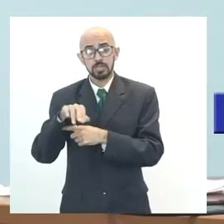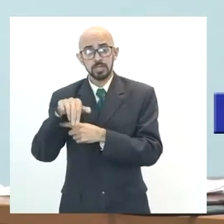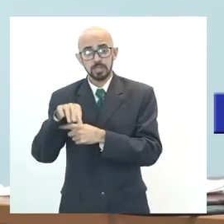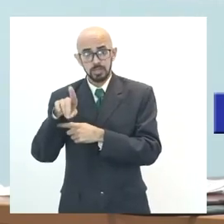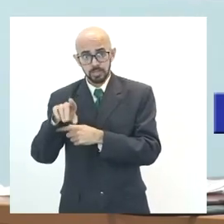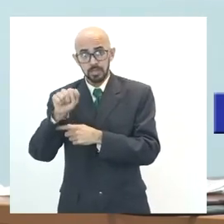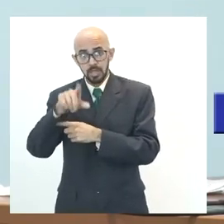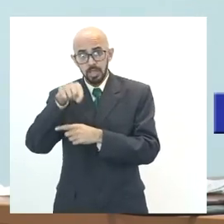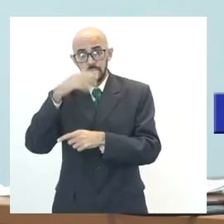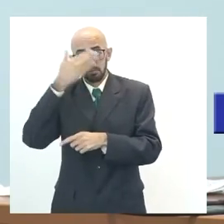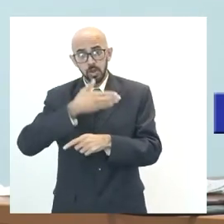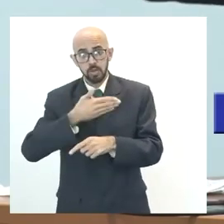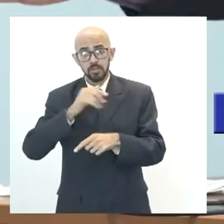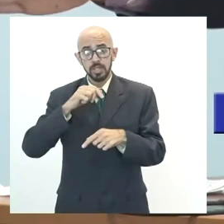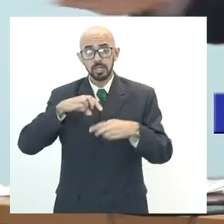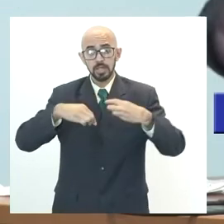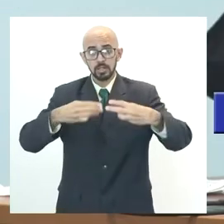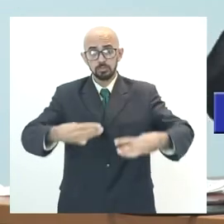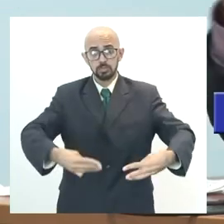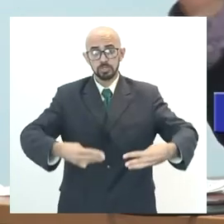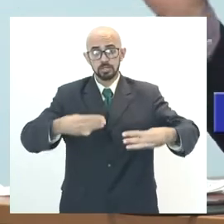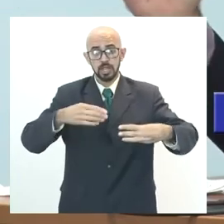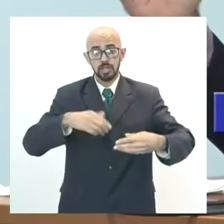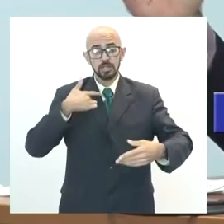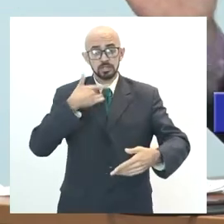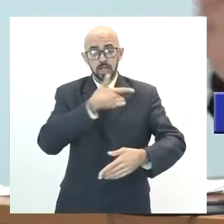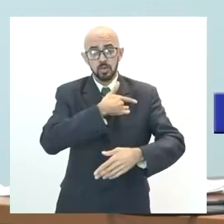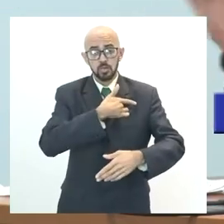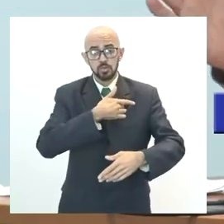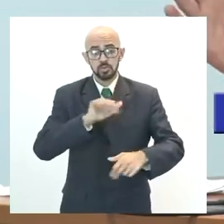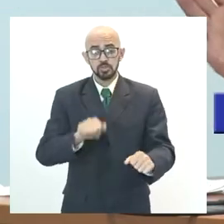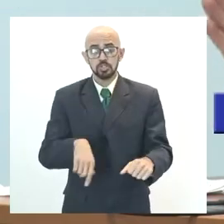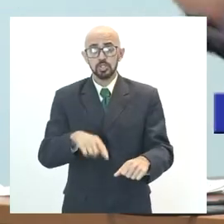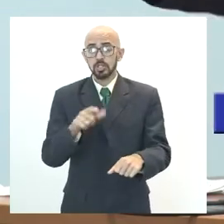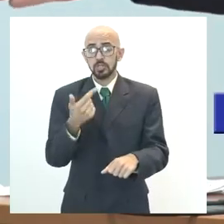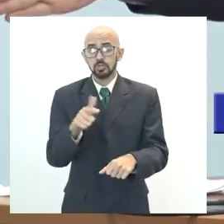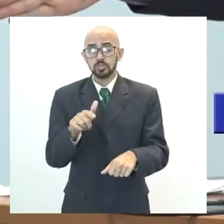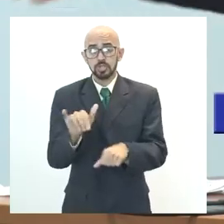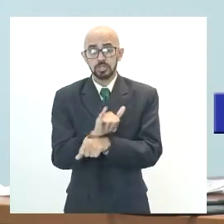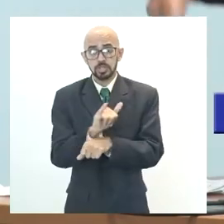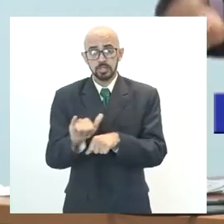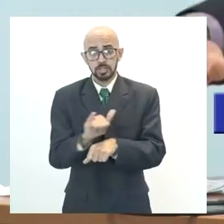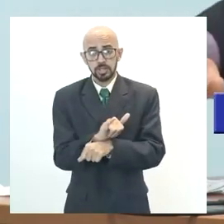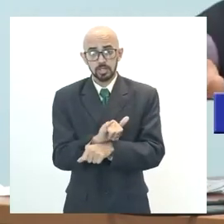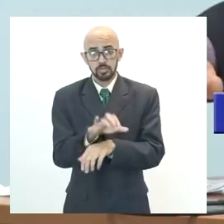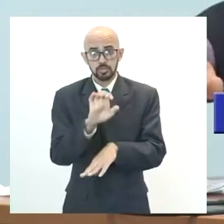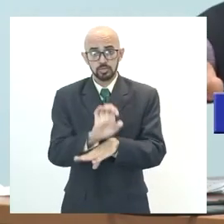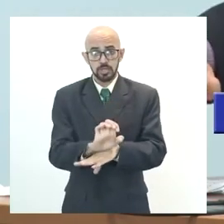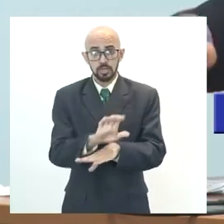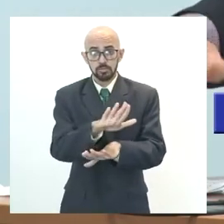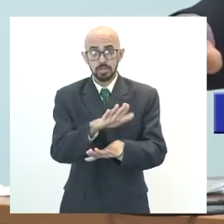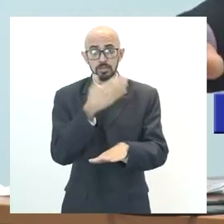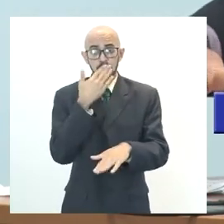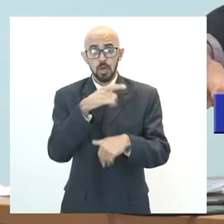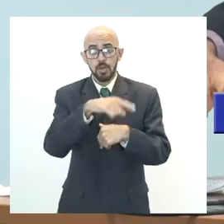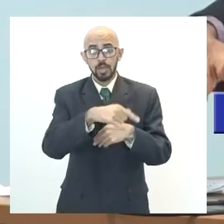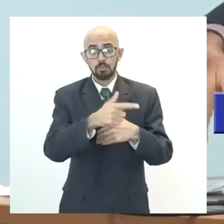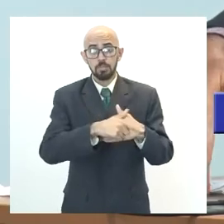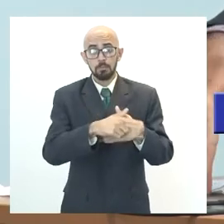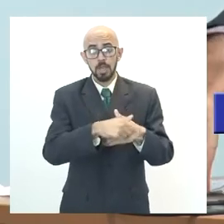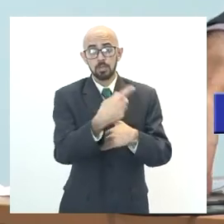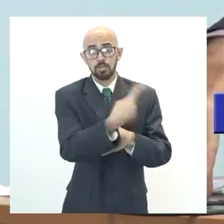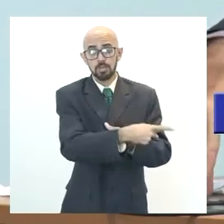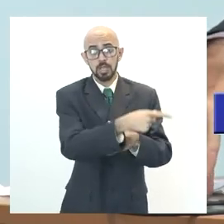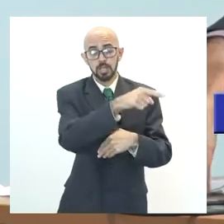era Ministério da Saúde você pode logística não seria a carreira estratégica do Estado mas foi a posição dele e a condição